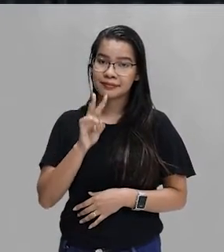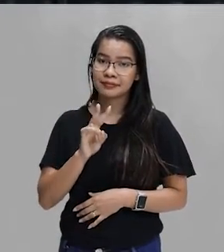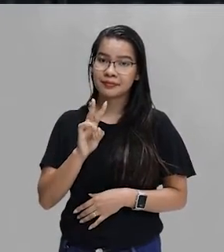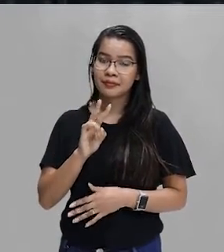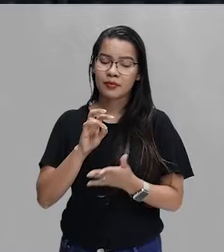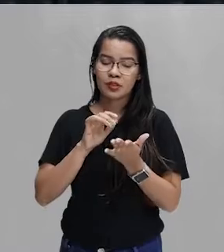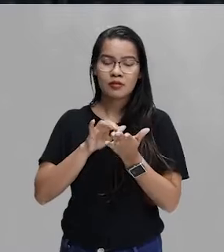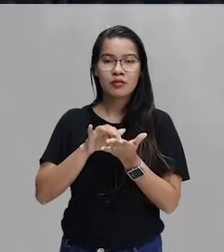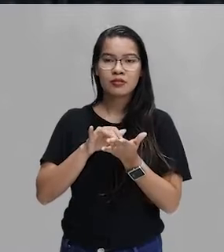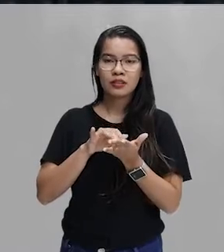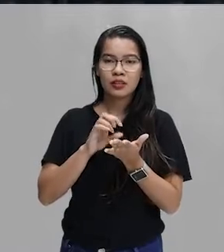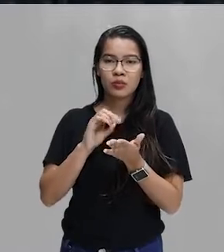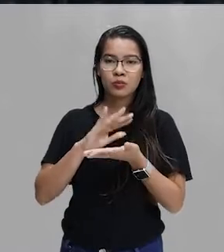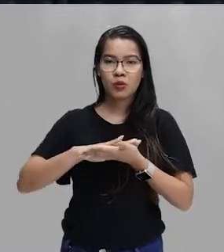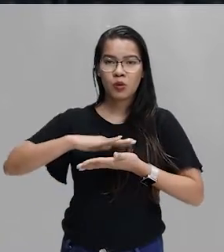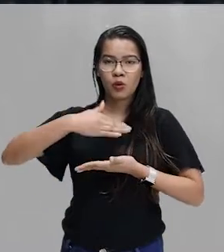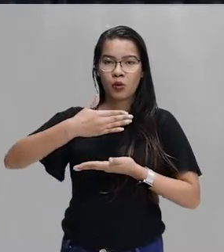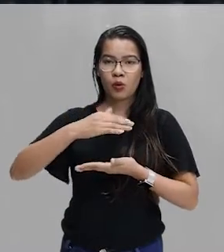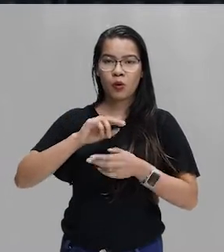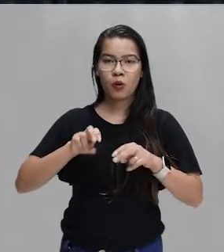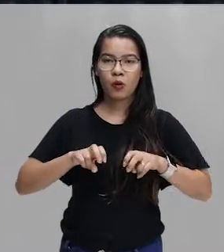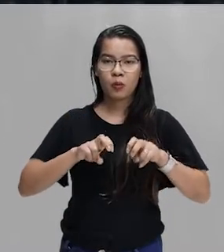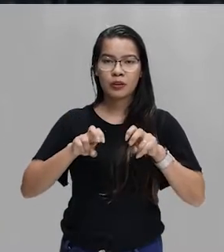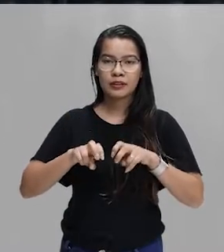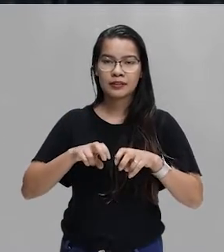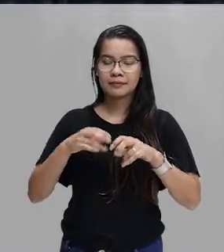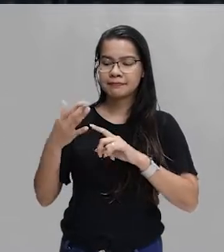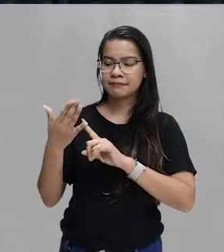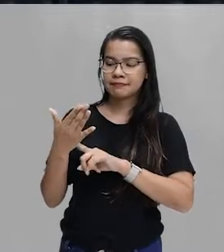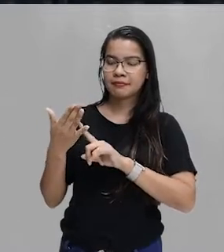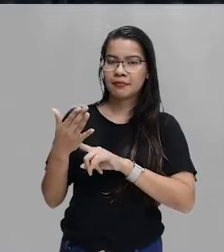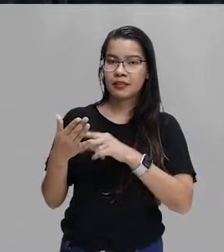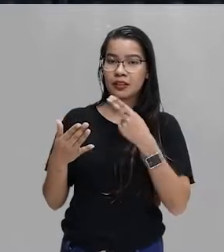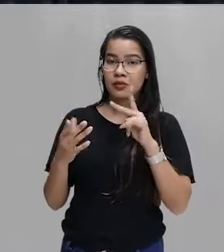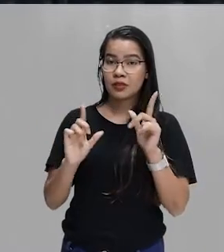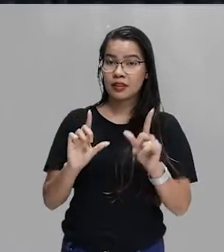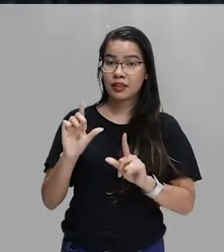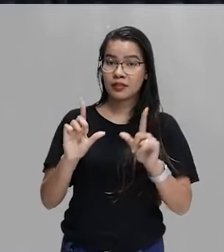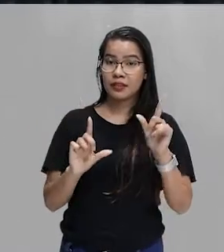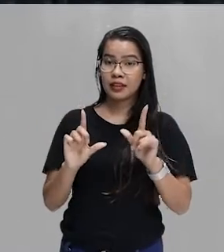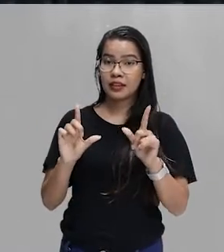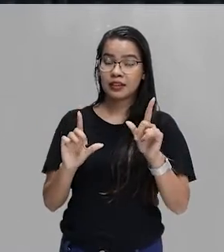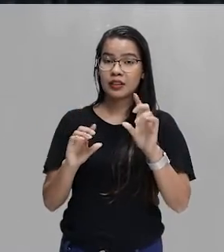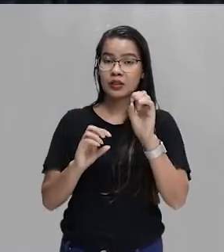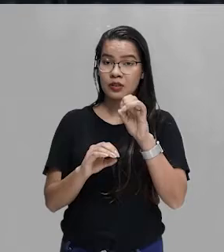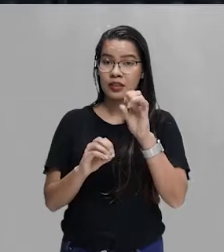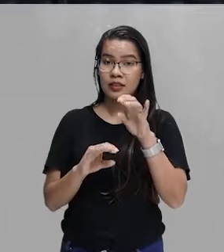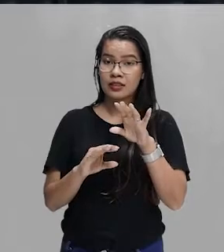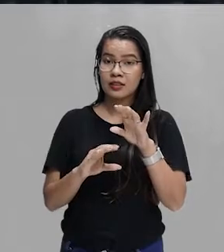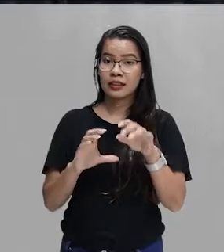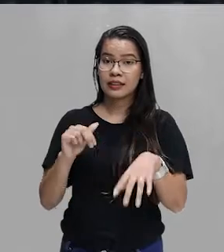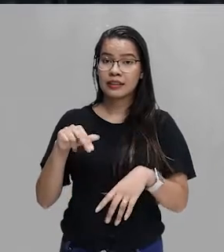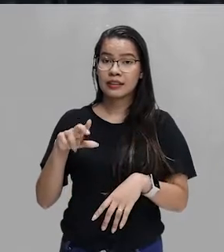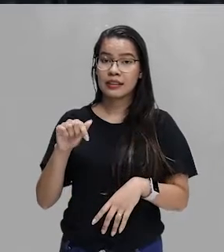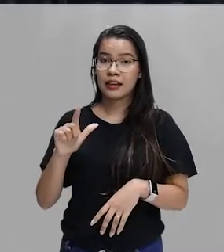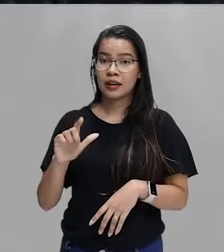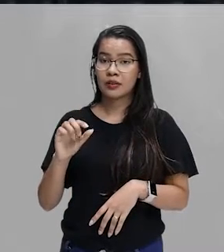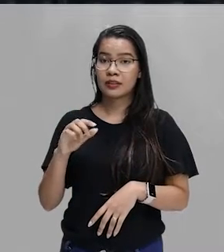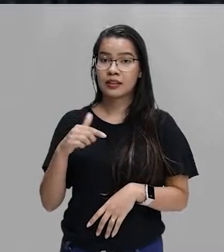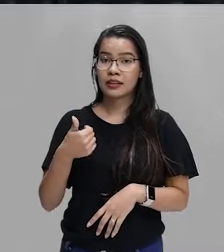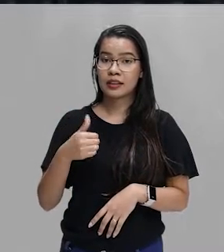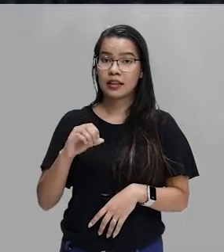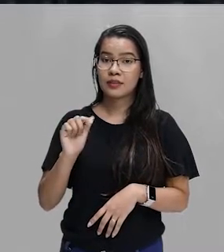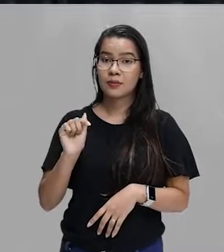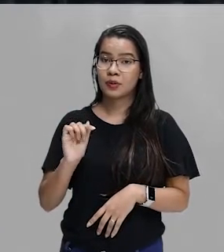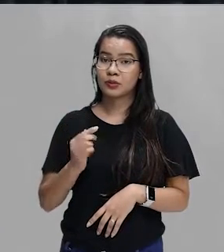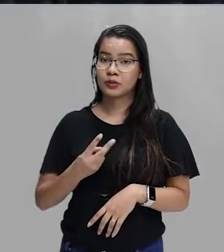seu smartphone, do seu computador, na sua TV Educação, canal